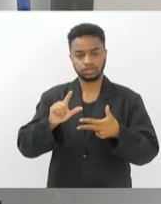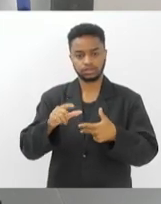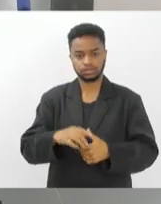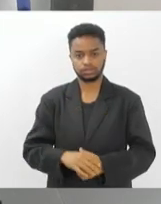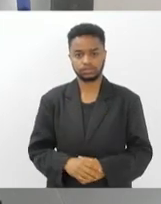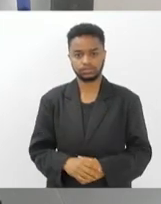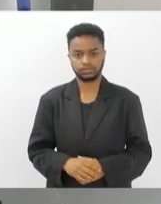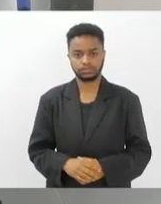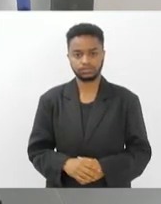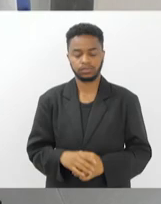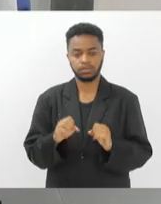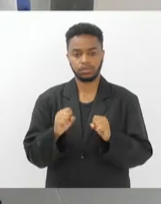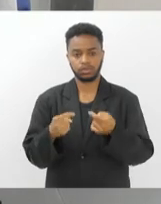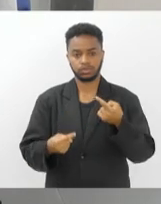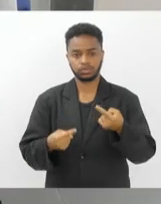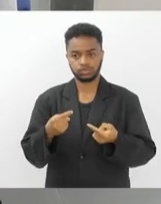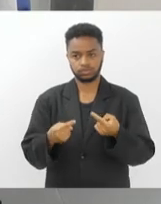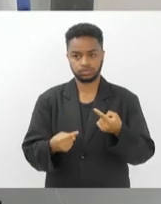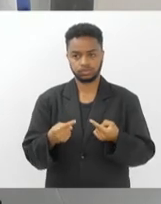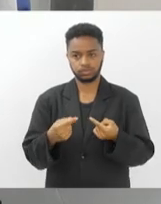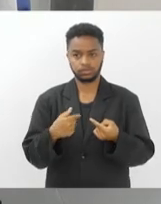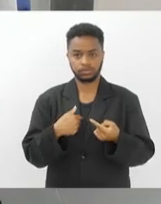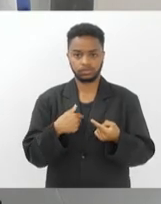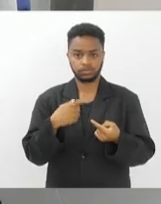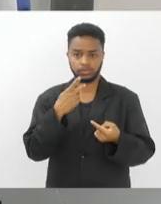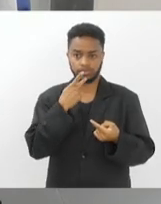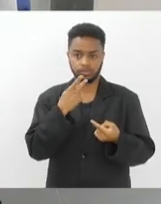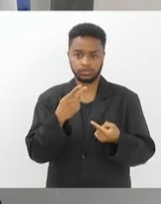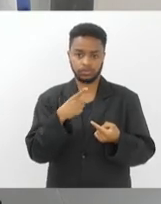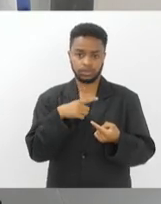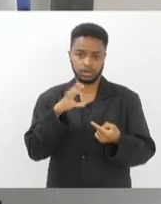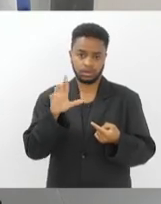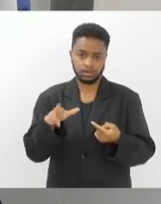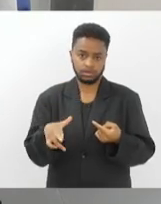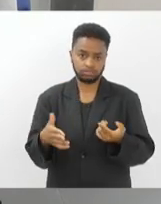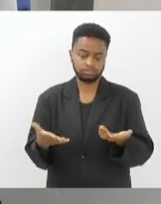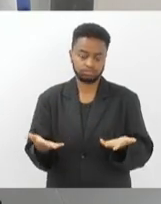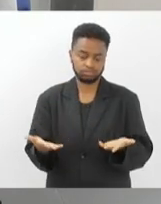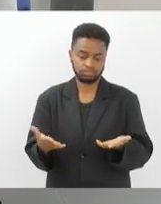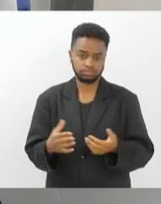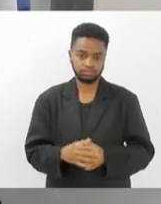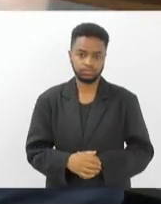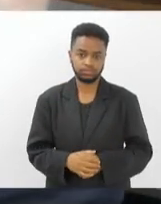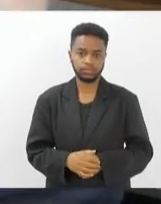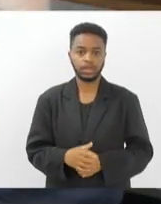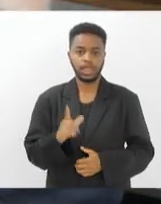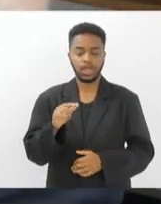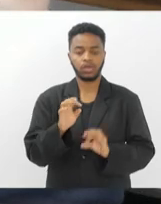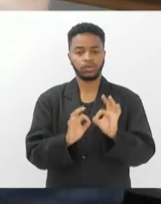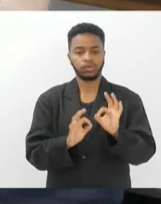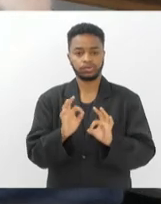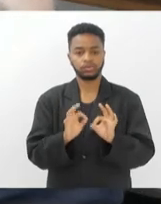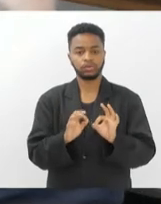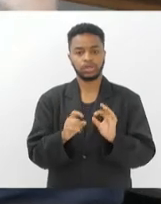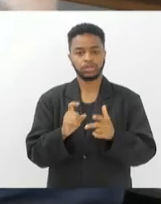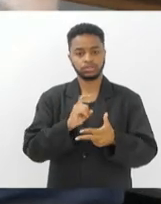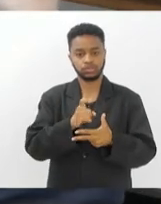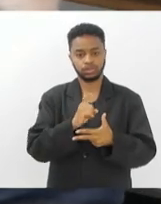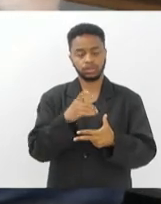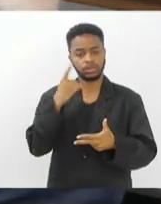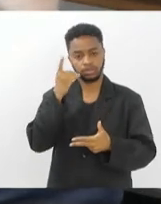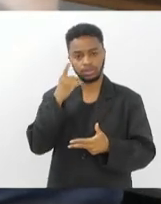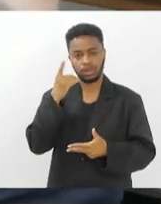legislativa. Em discussão, antecipo que assiste que de razão. Por organização do Executivo, tem razão o deputado